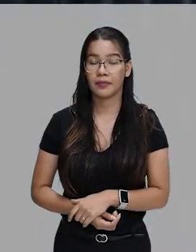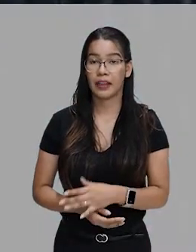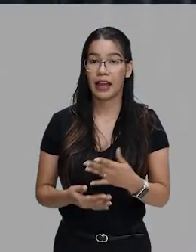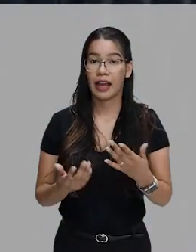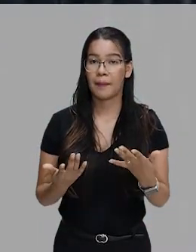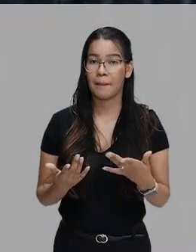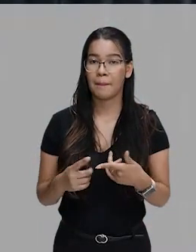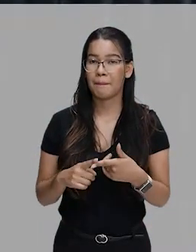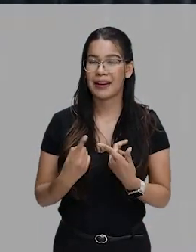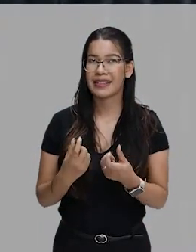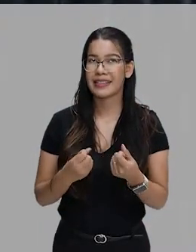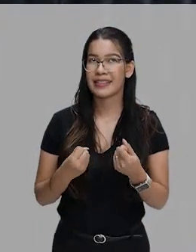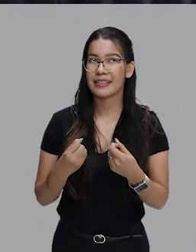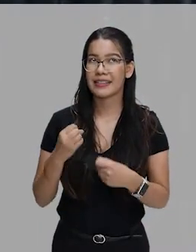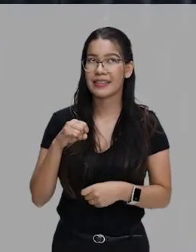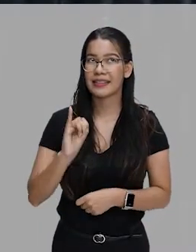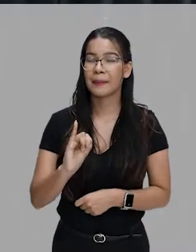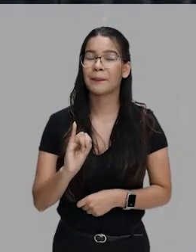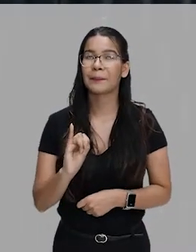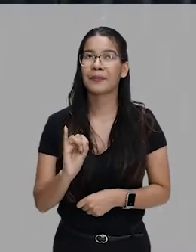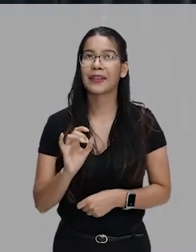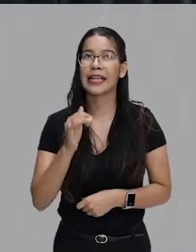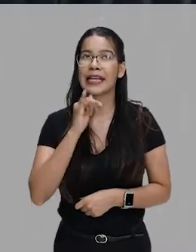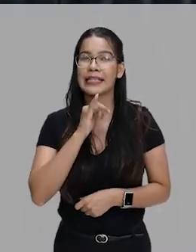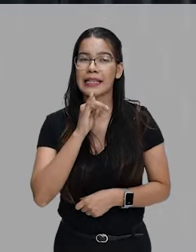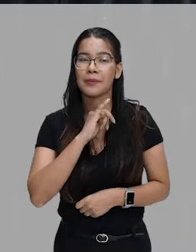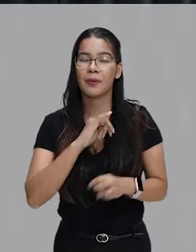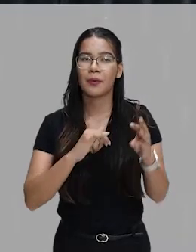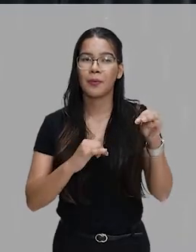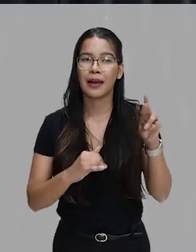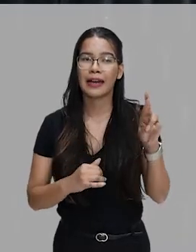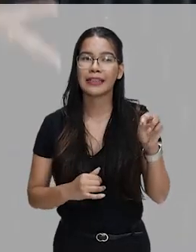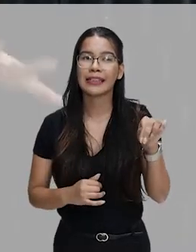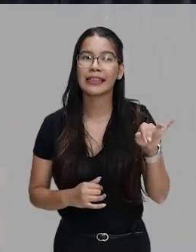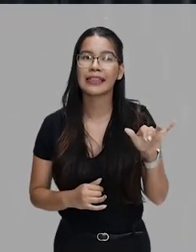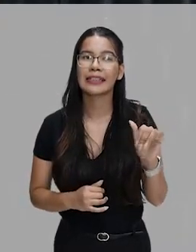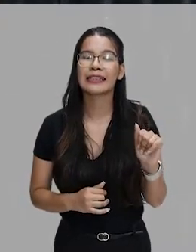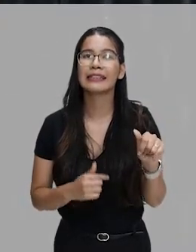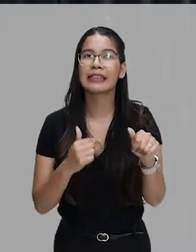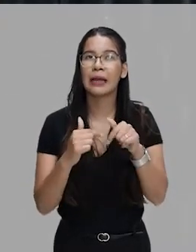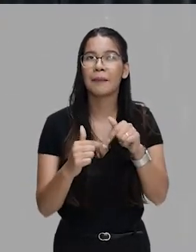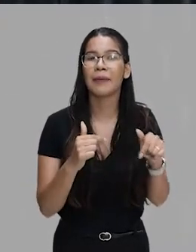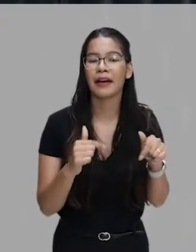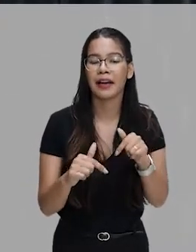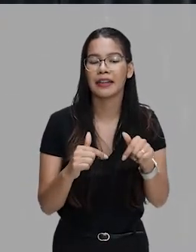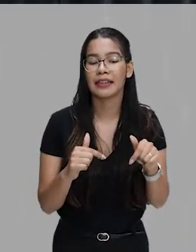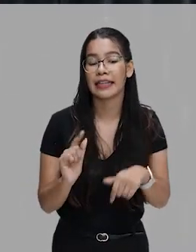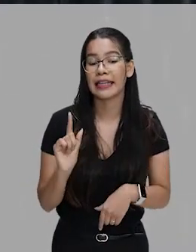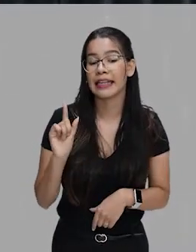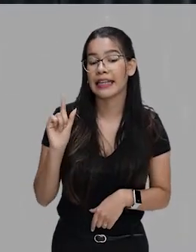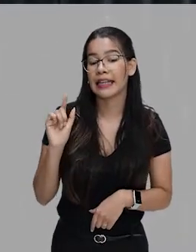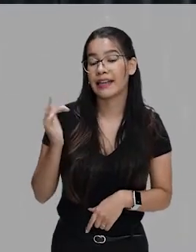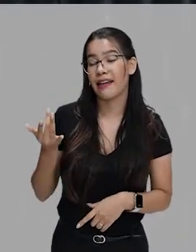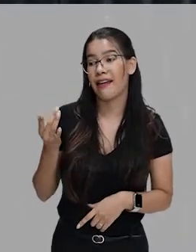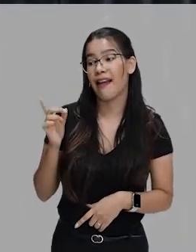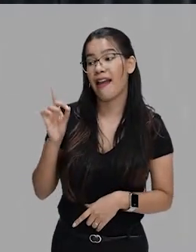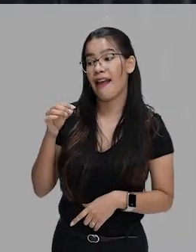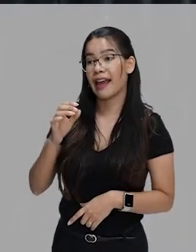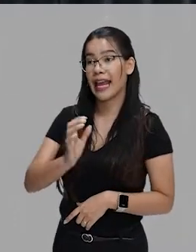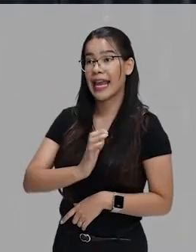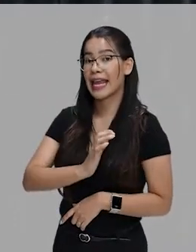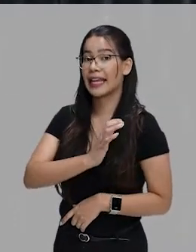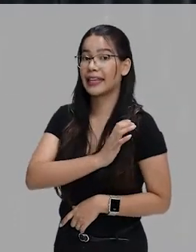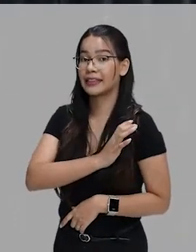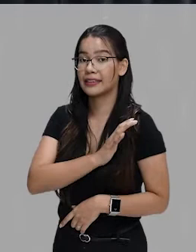Agora, se fosse assim, Mariana trabalha muito e é rica. Aí poderia dizer que seria